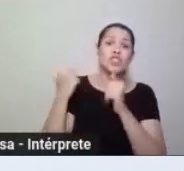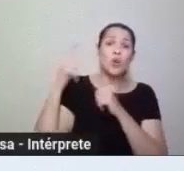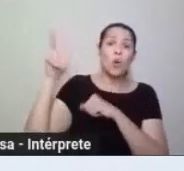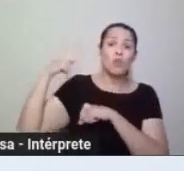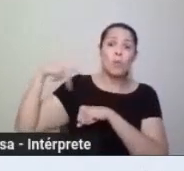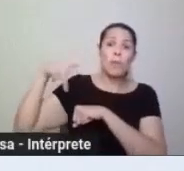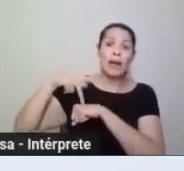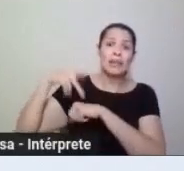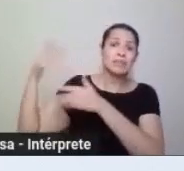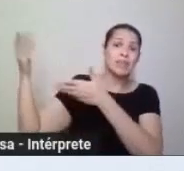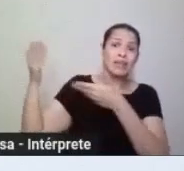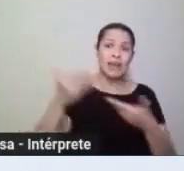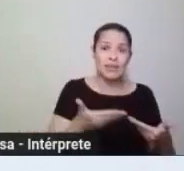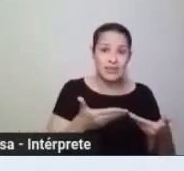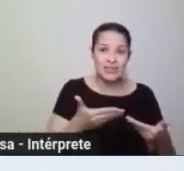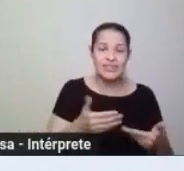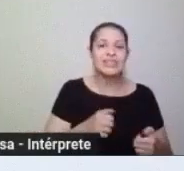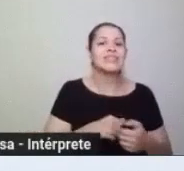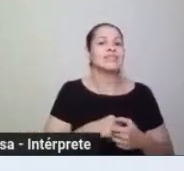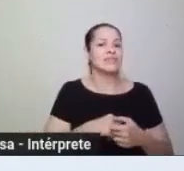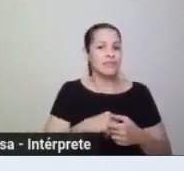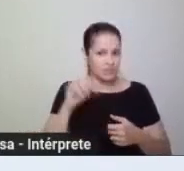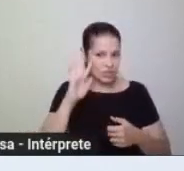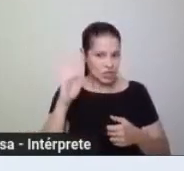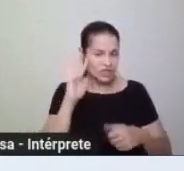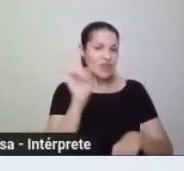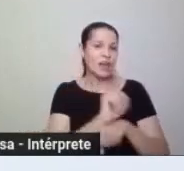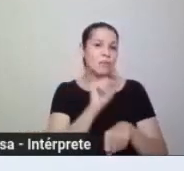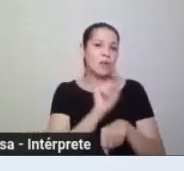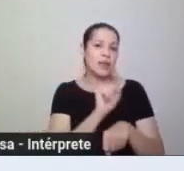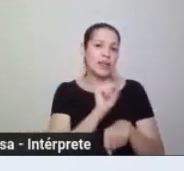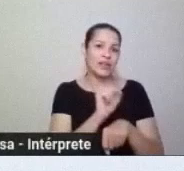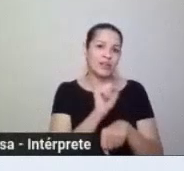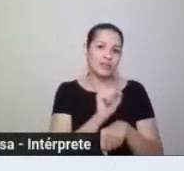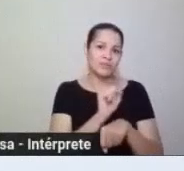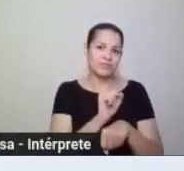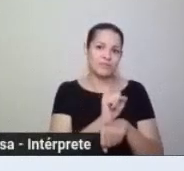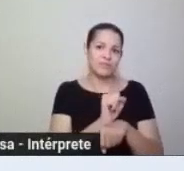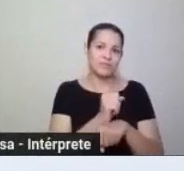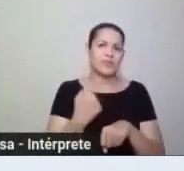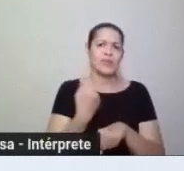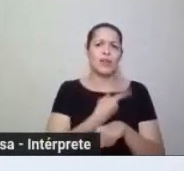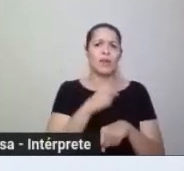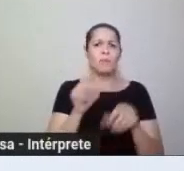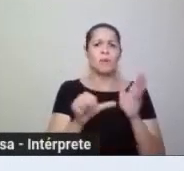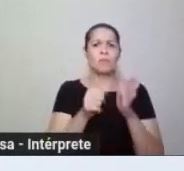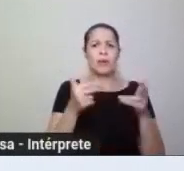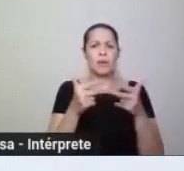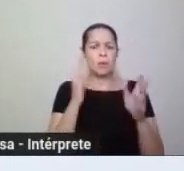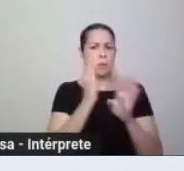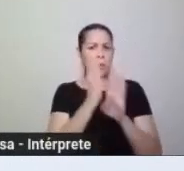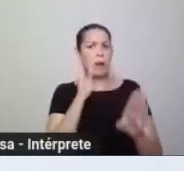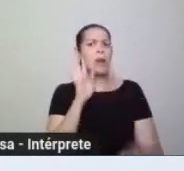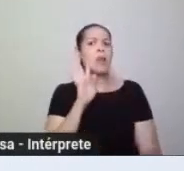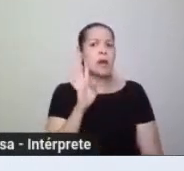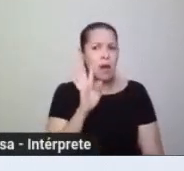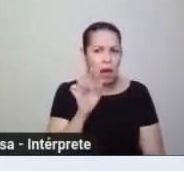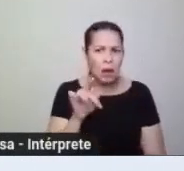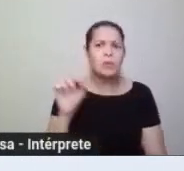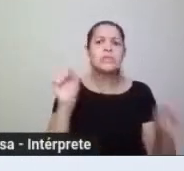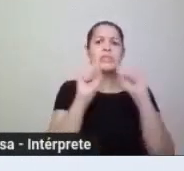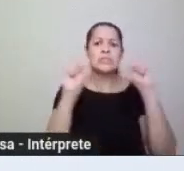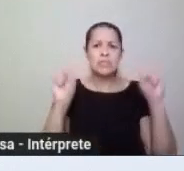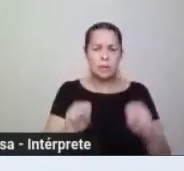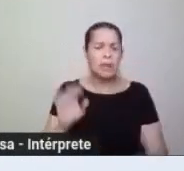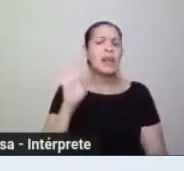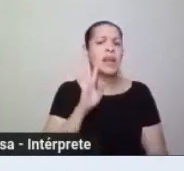Esse foi o primeiro caso, né, que a gente pegou, e aí a gente já, poxa, acendeu. Pô, é legal, o sistema é legal,